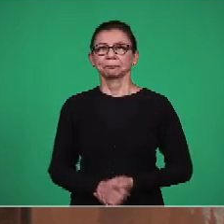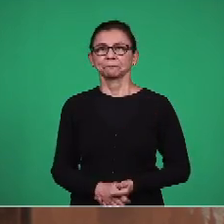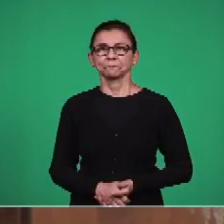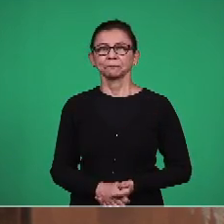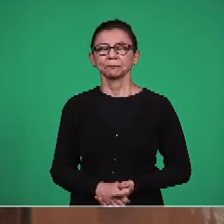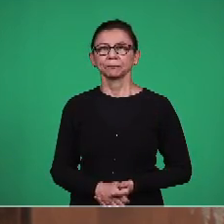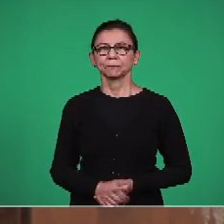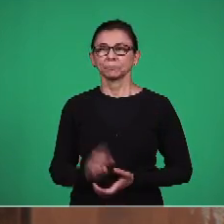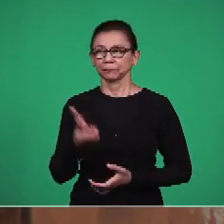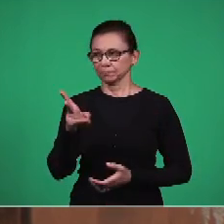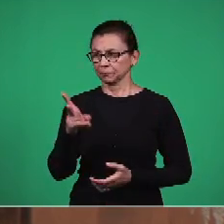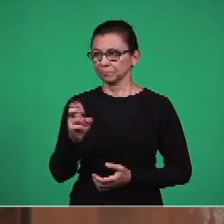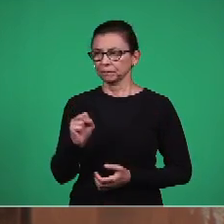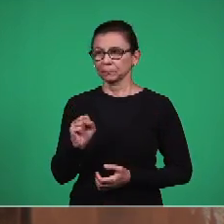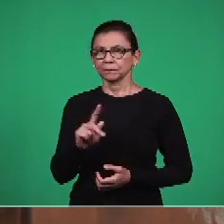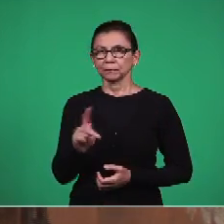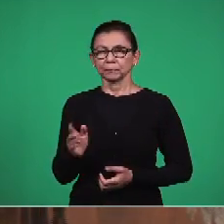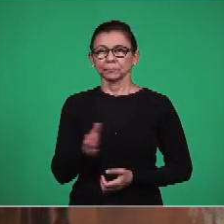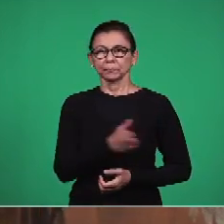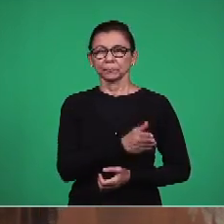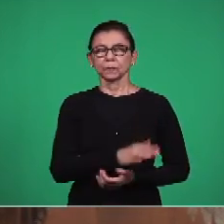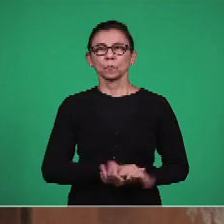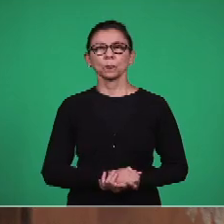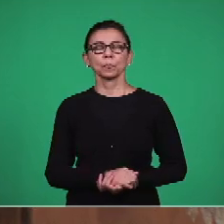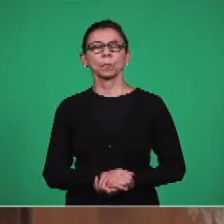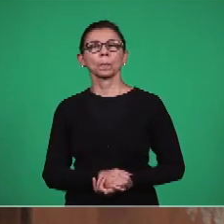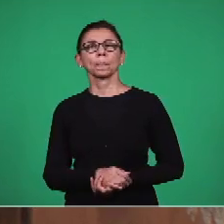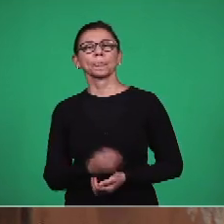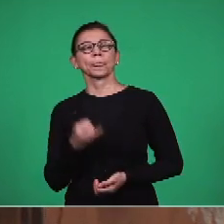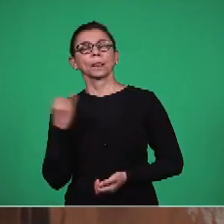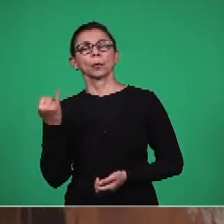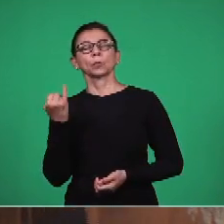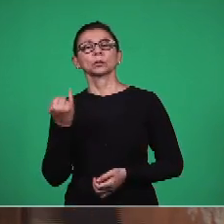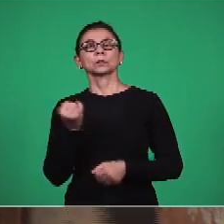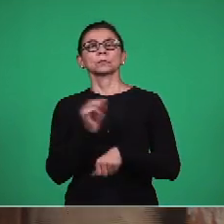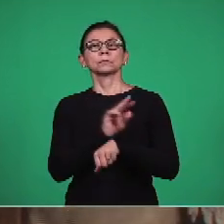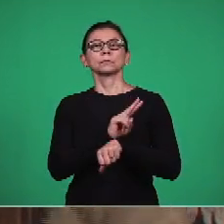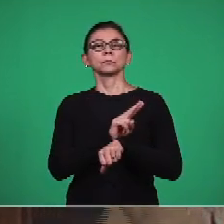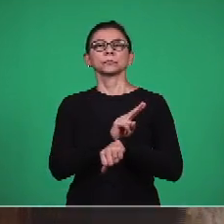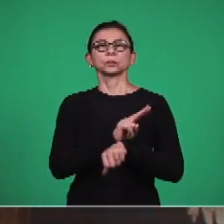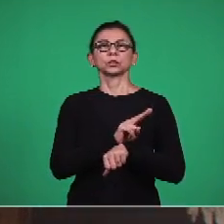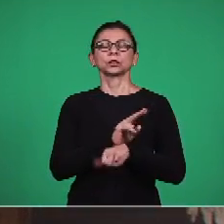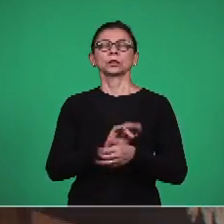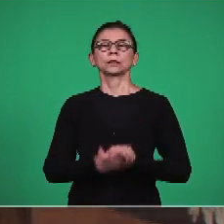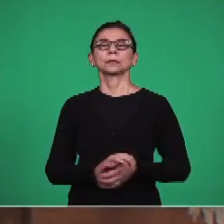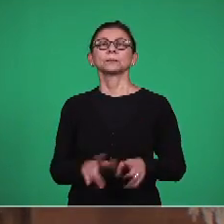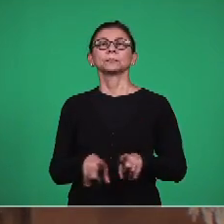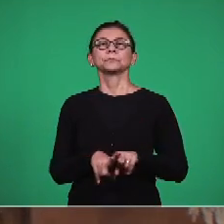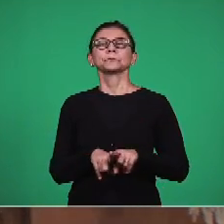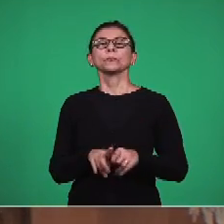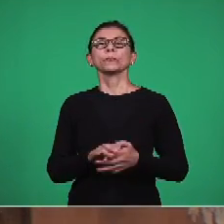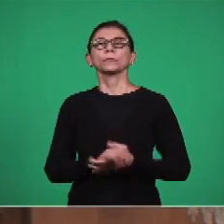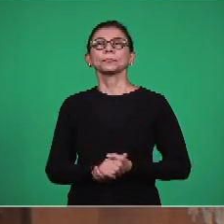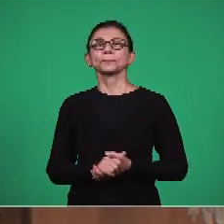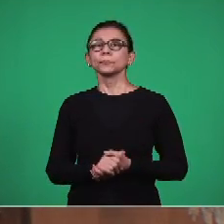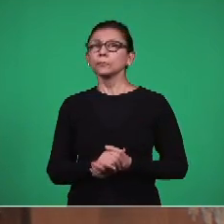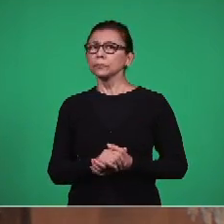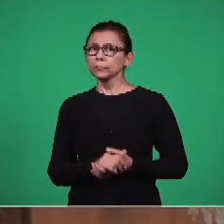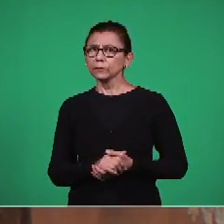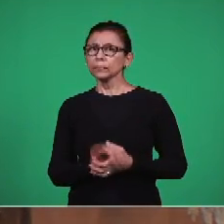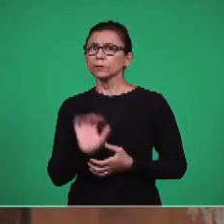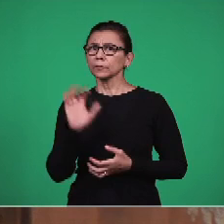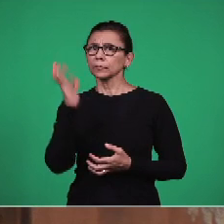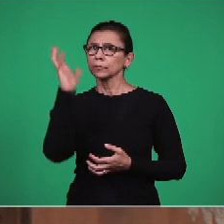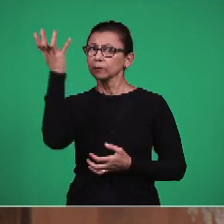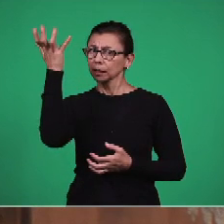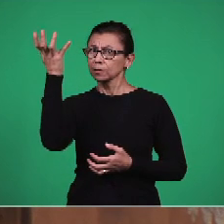pastor. Na importância da vigilância aqui, nós temos que estar vigilantes porque os sinais eles estão aí. Para